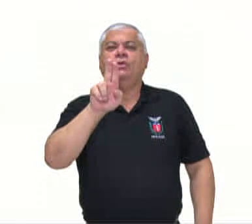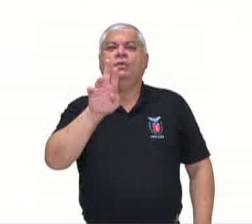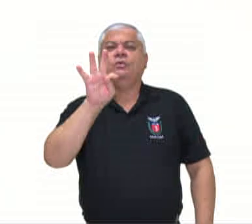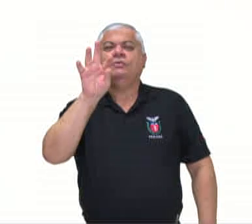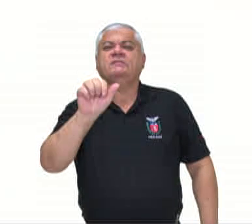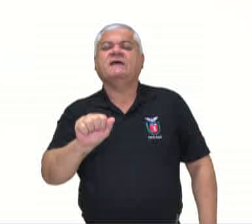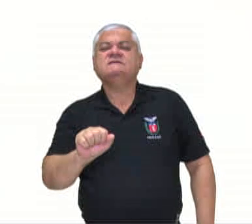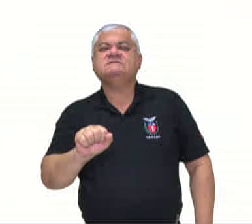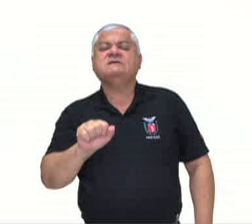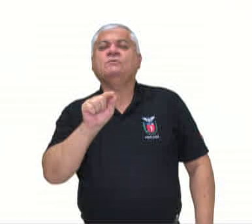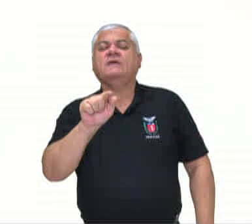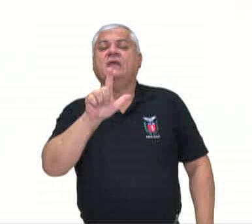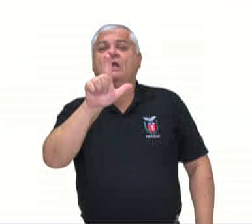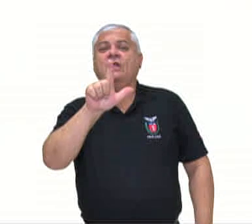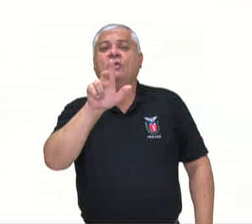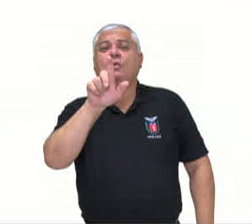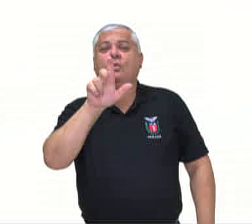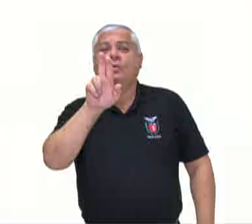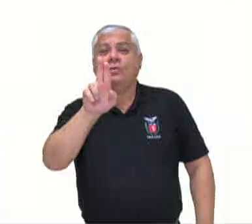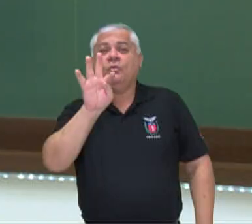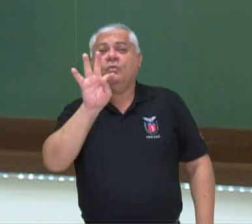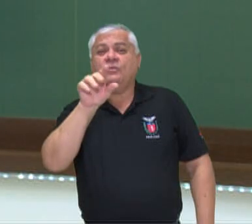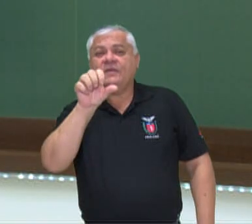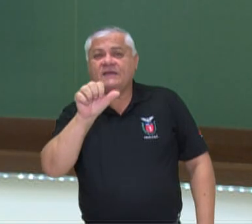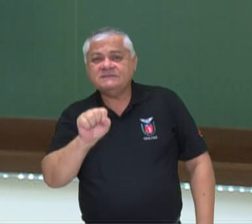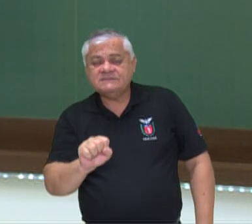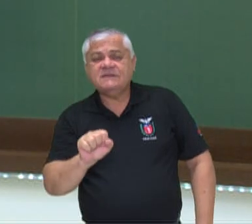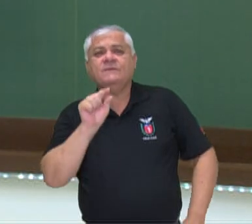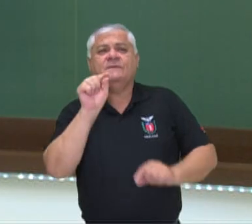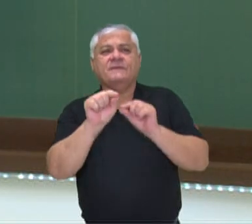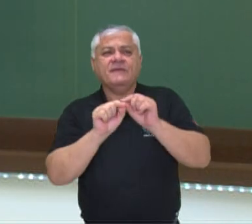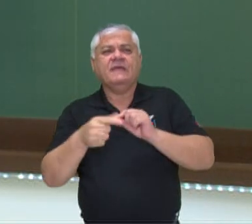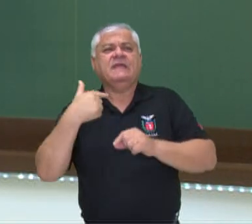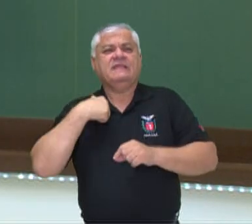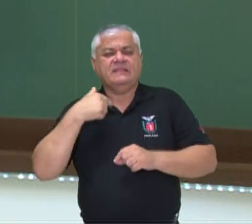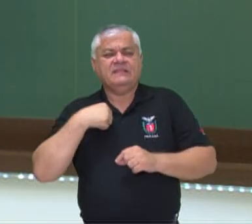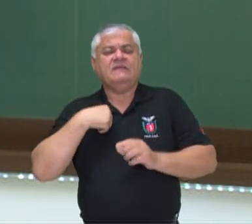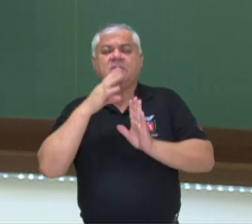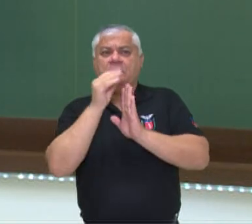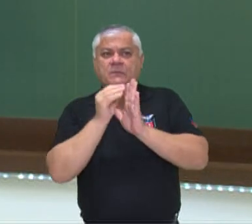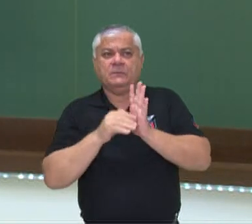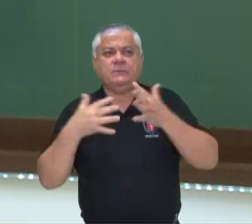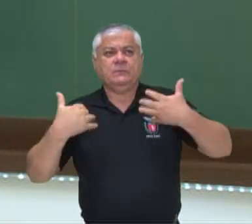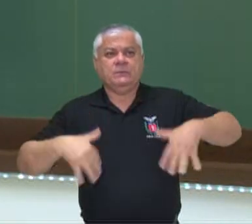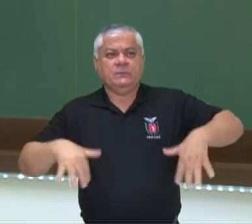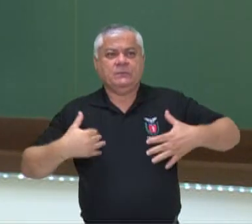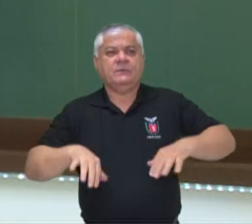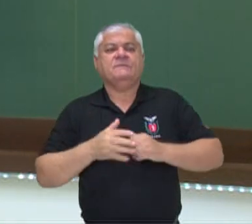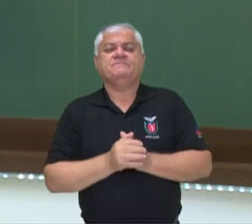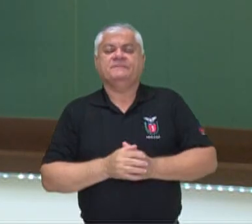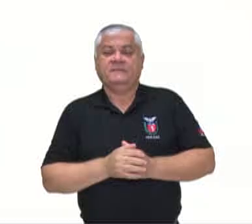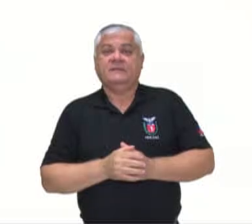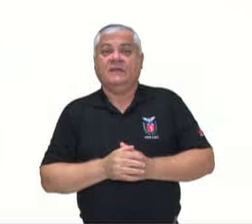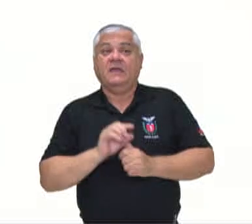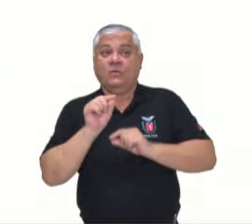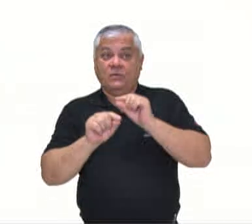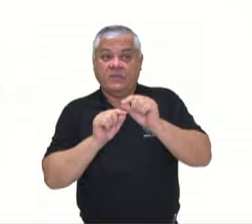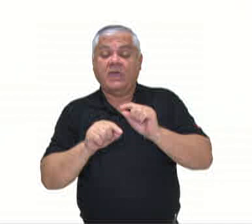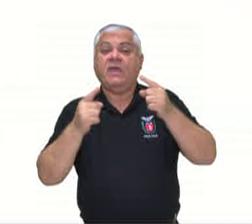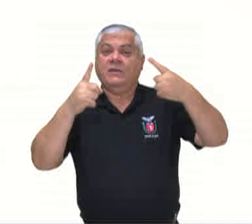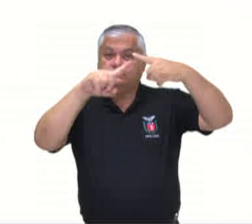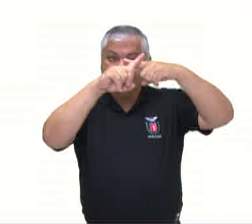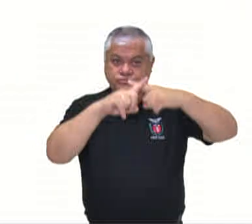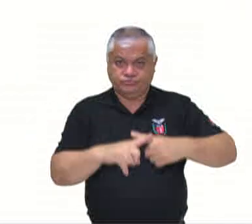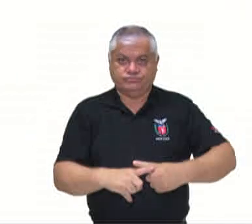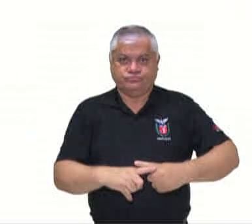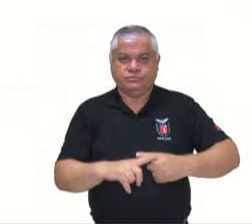falamos aí, né? A nossa aula hoje foi uma aula de revisão, teve bastante conteúdo. Então, lutas são aquelas disputas